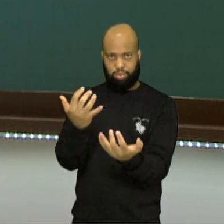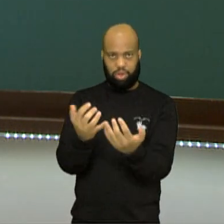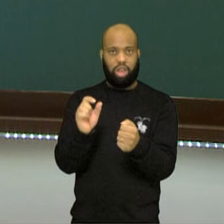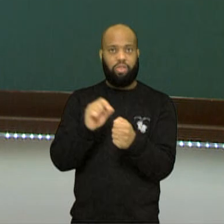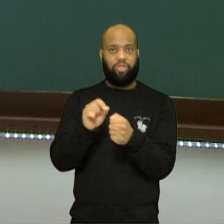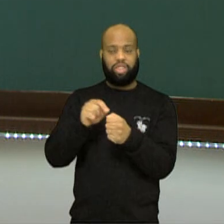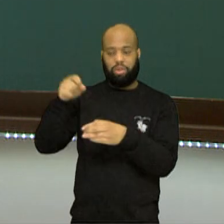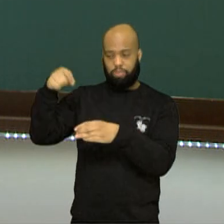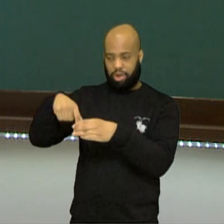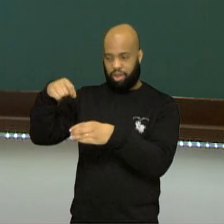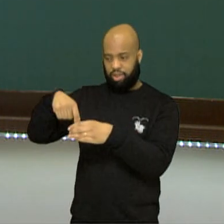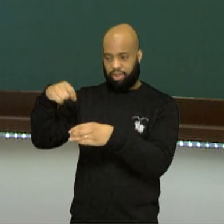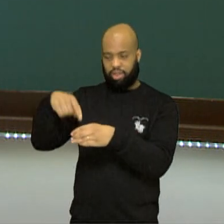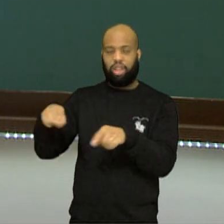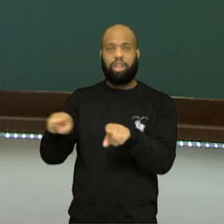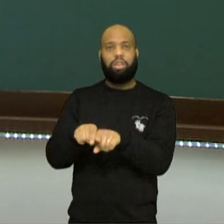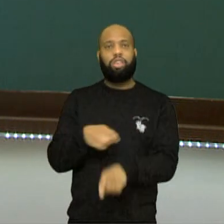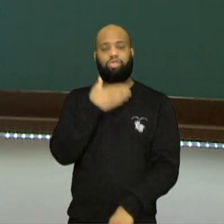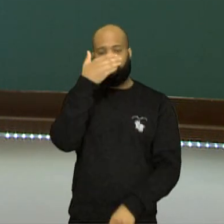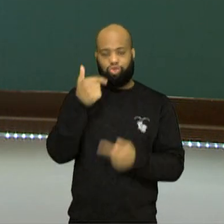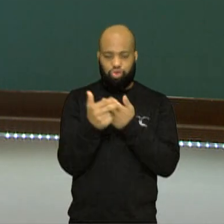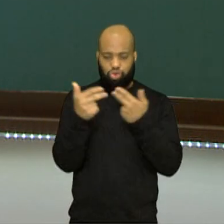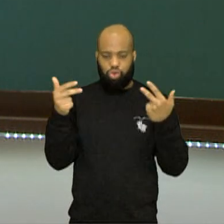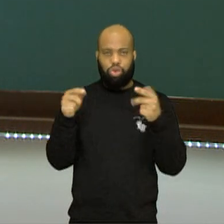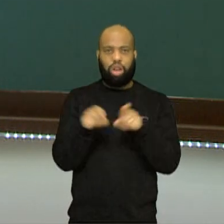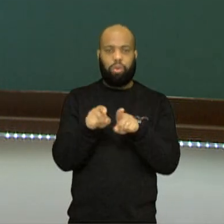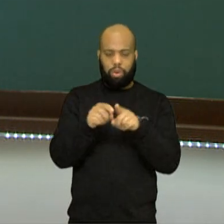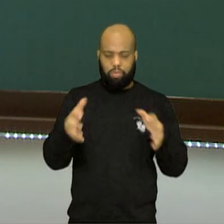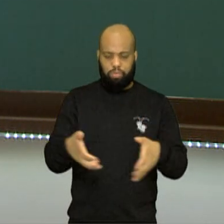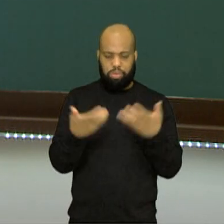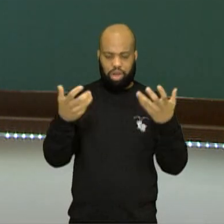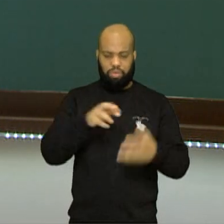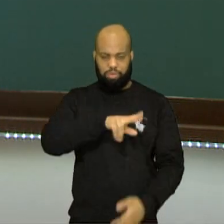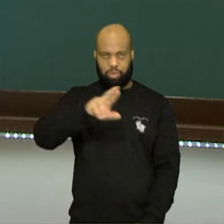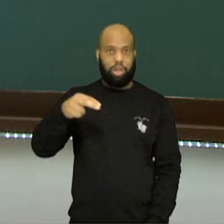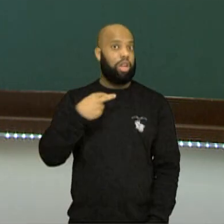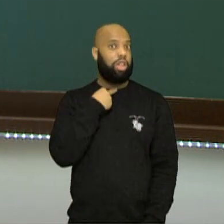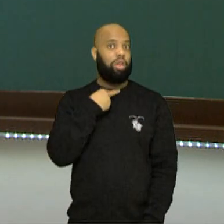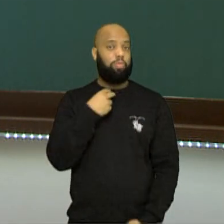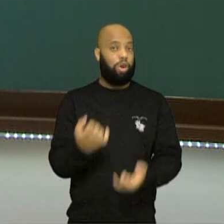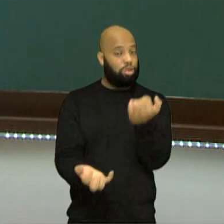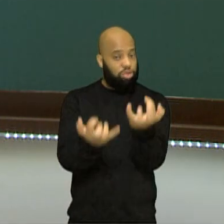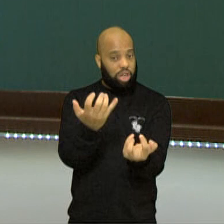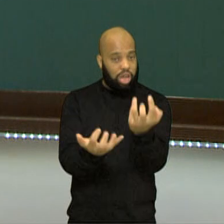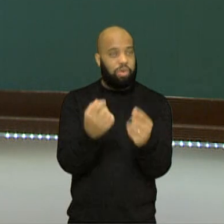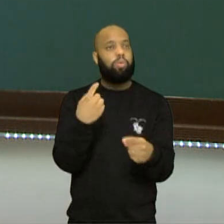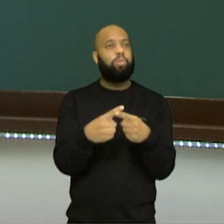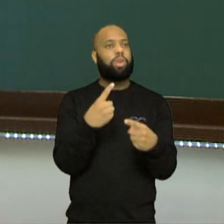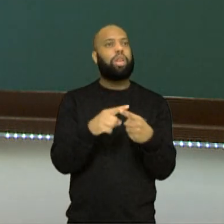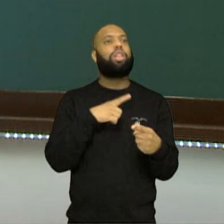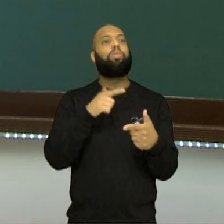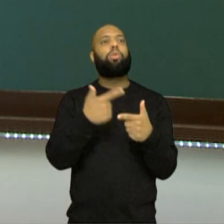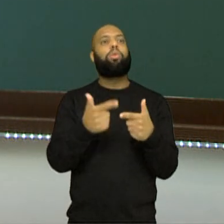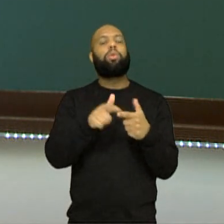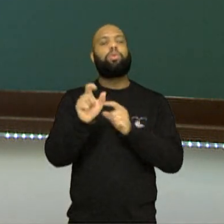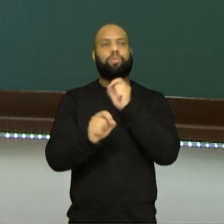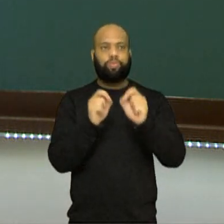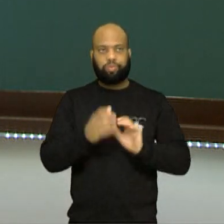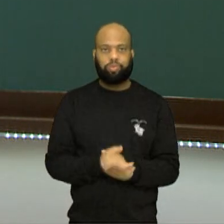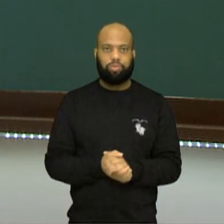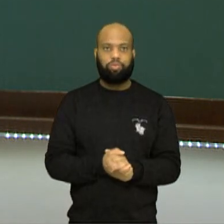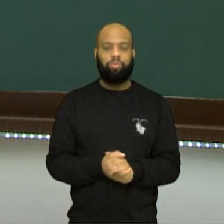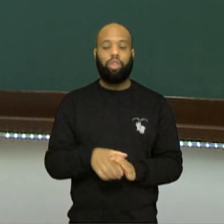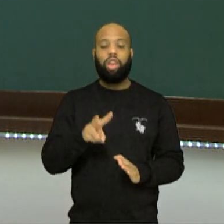o plantio de frutas, de verduras e legumes. Não pode, porque o que causa? Redução